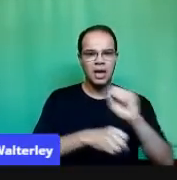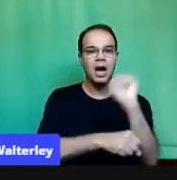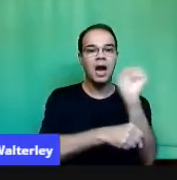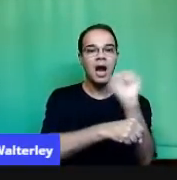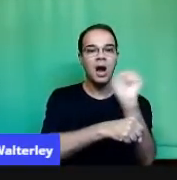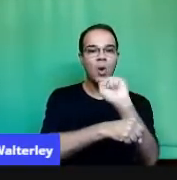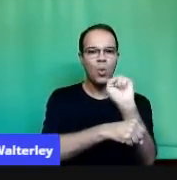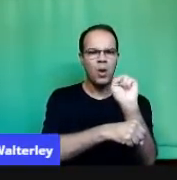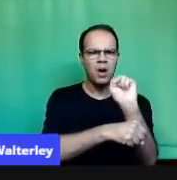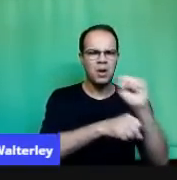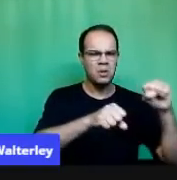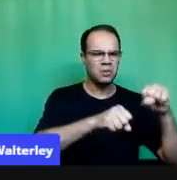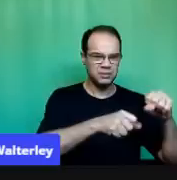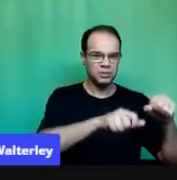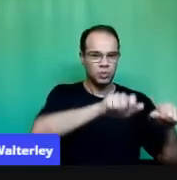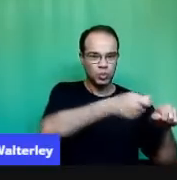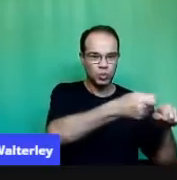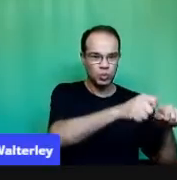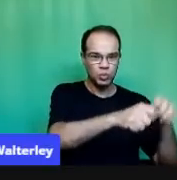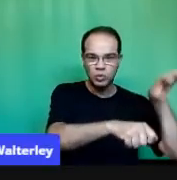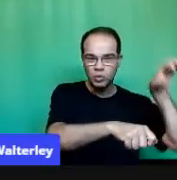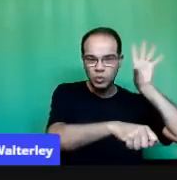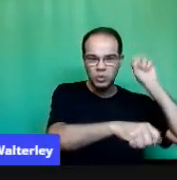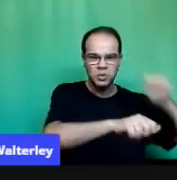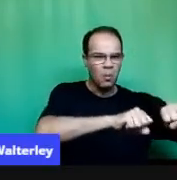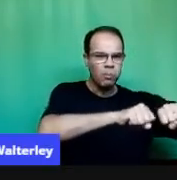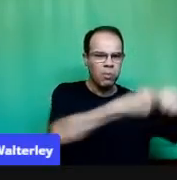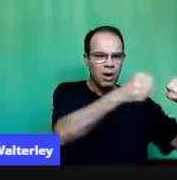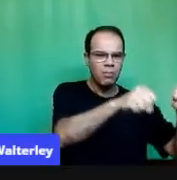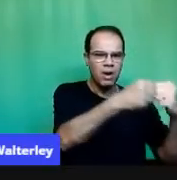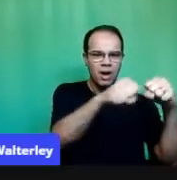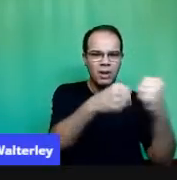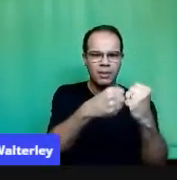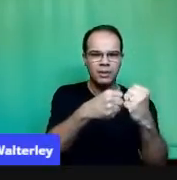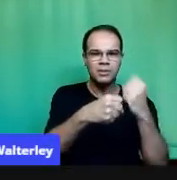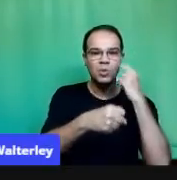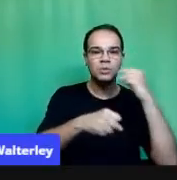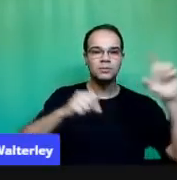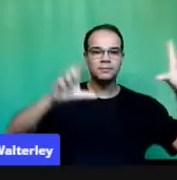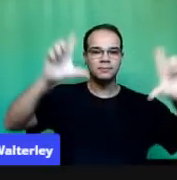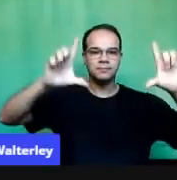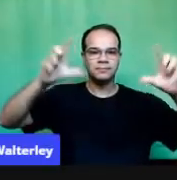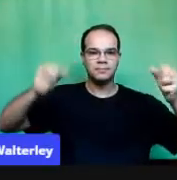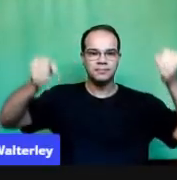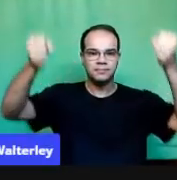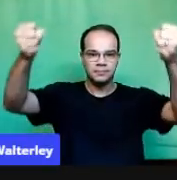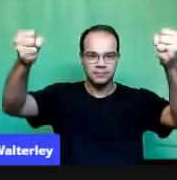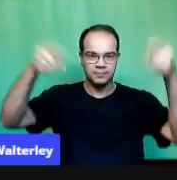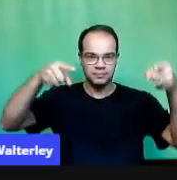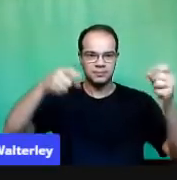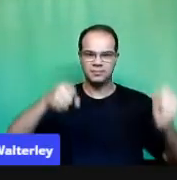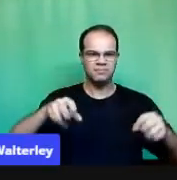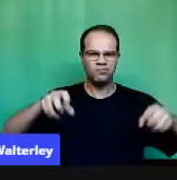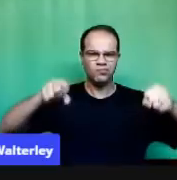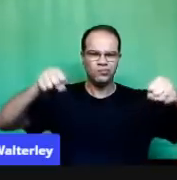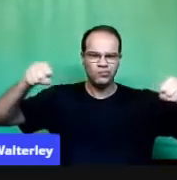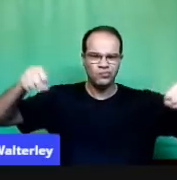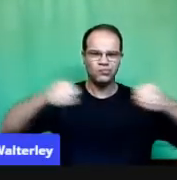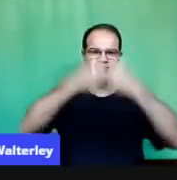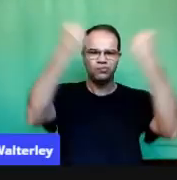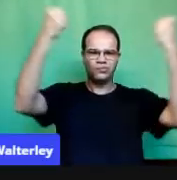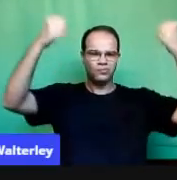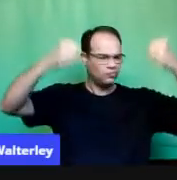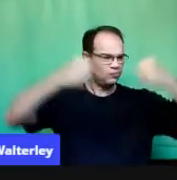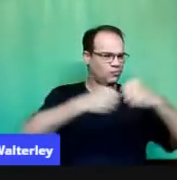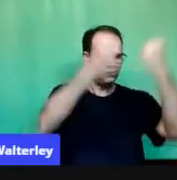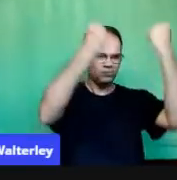joga fora os instrumentos e todos aqueles quadros, deixa as paredes em branco, assim como a sua cabeça.